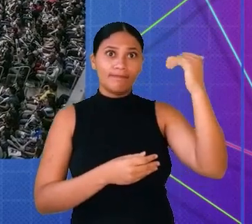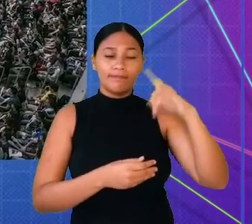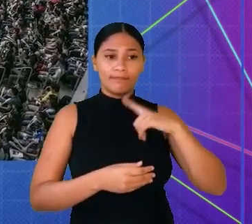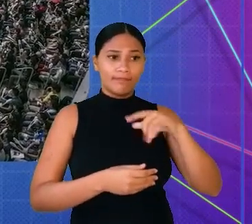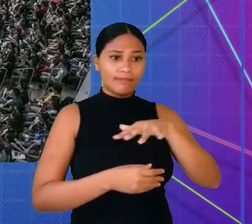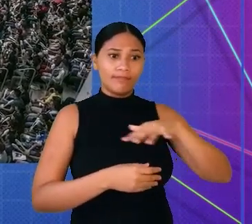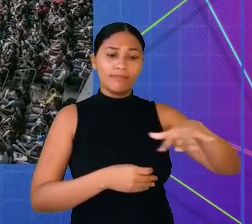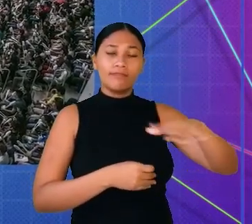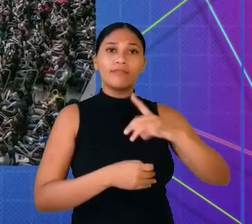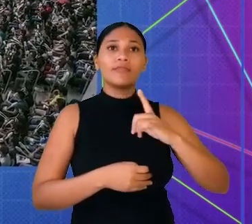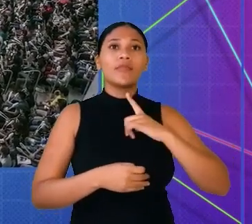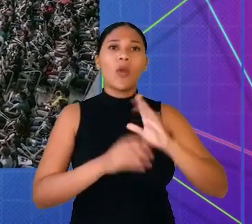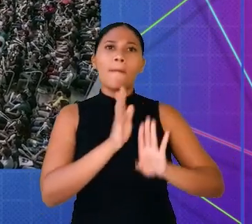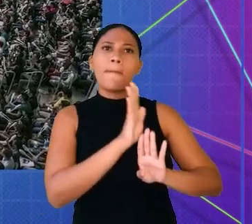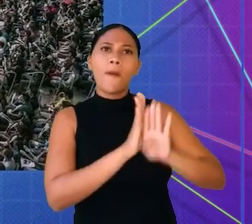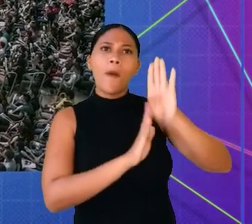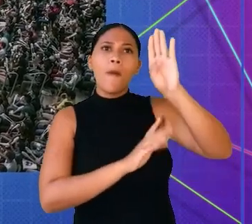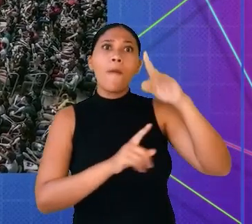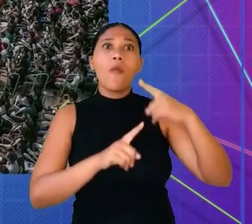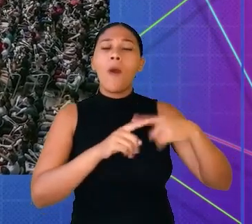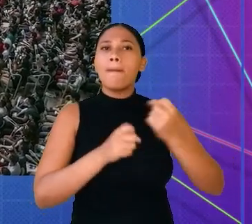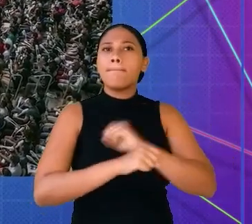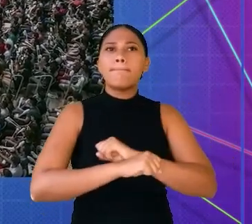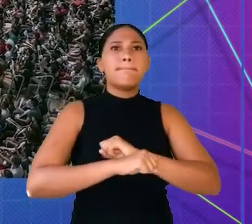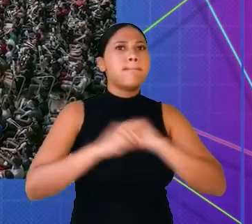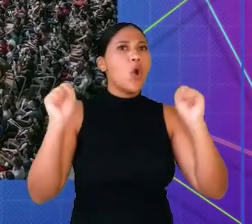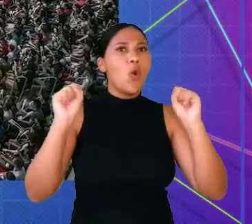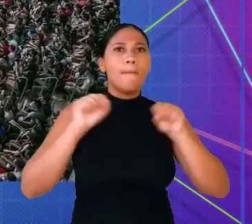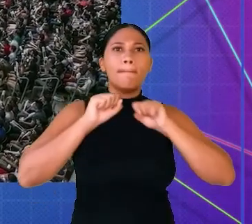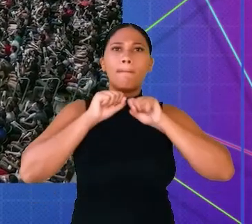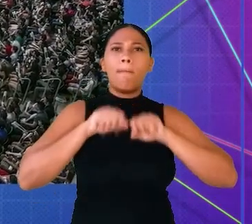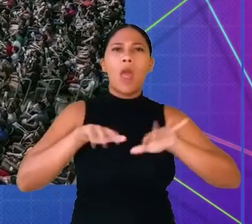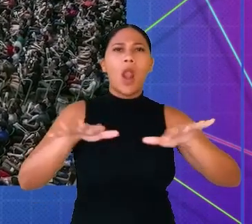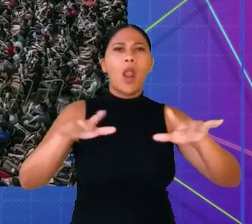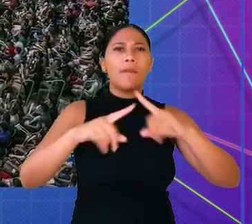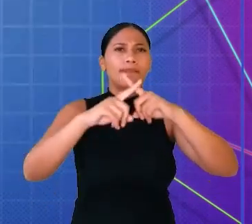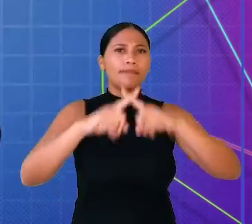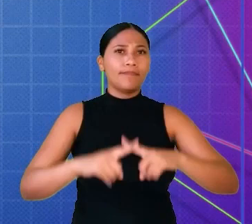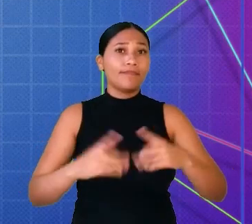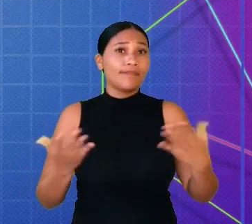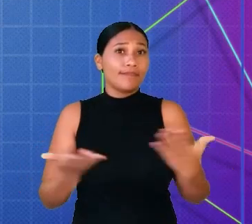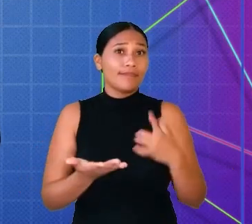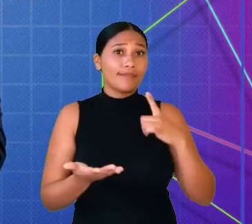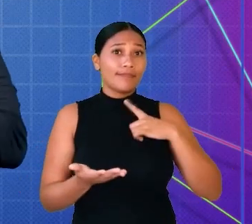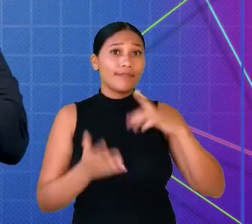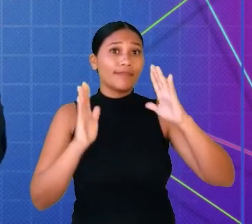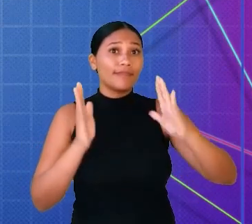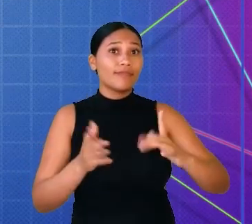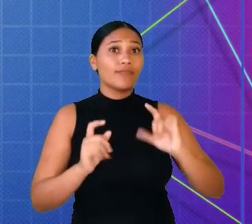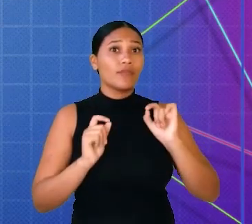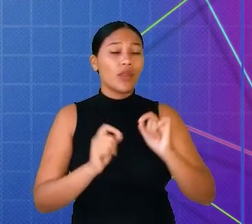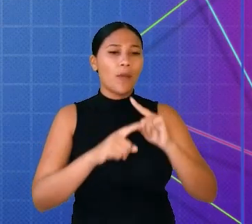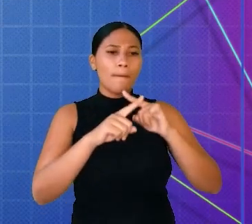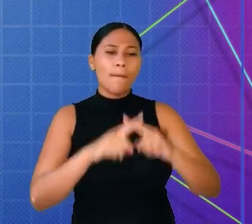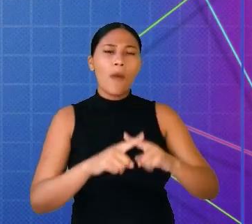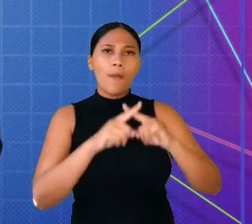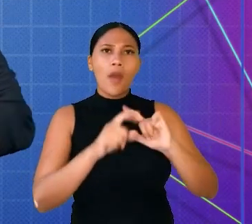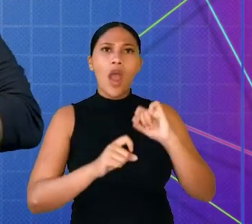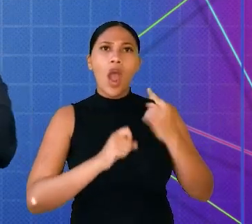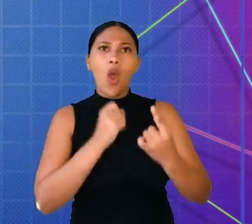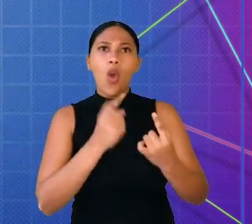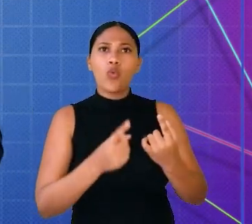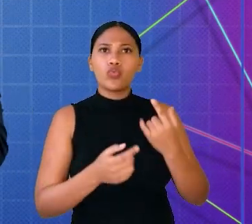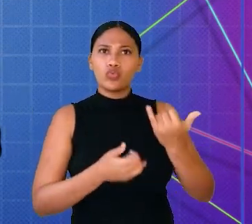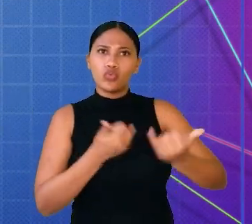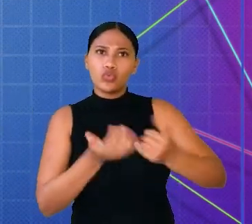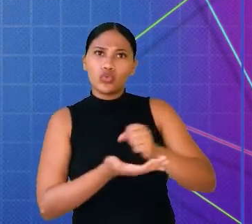jogadores famosos desse cenário tiveram sua ascensão devido ao boom das competições de jogos. Hoje temos consolidadas as competições de